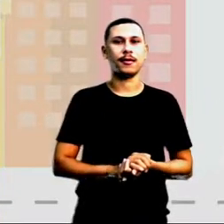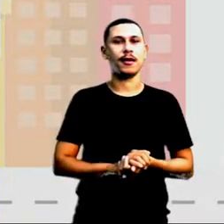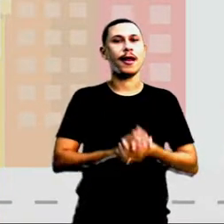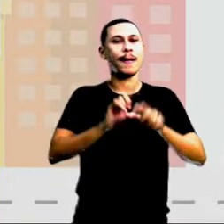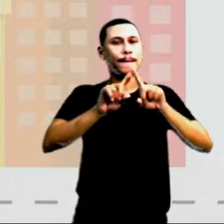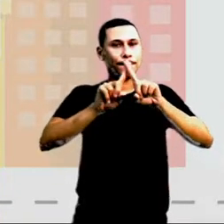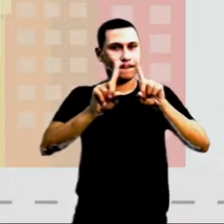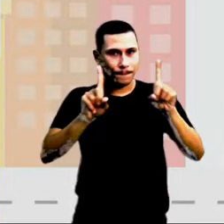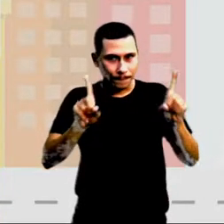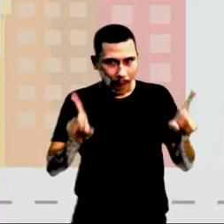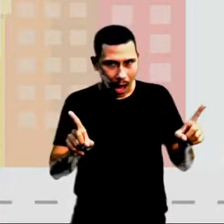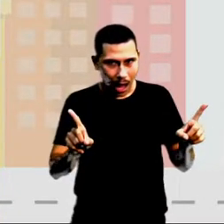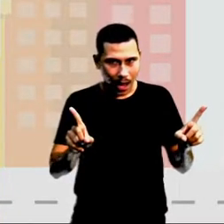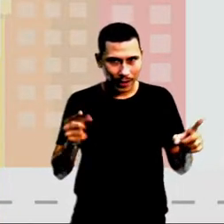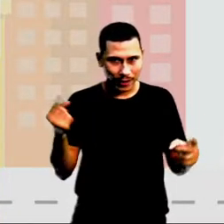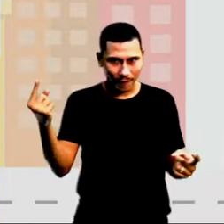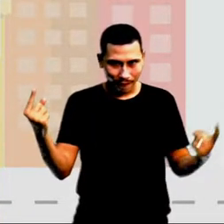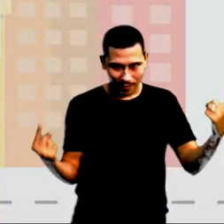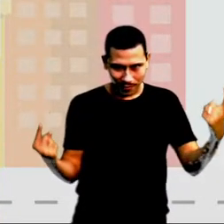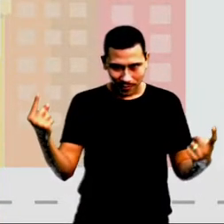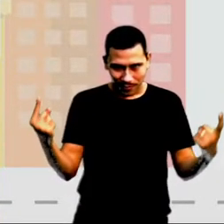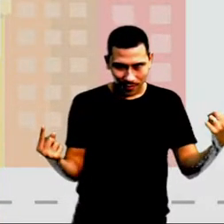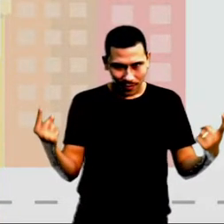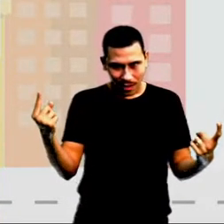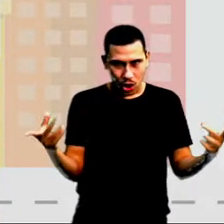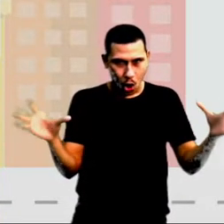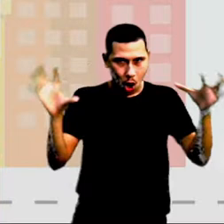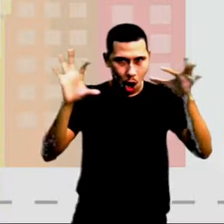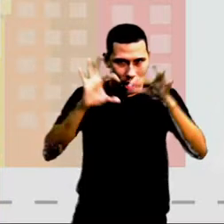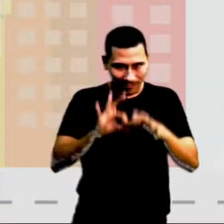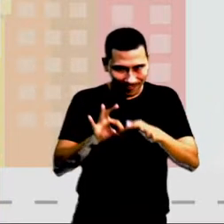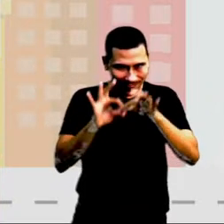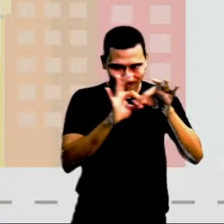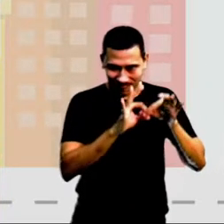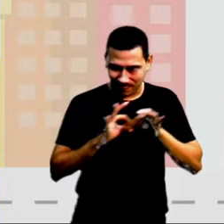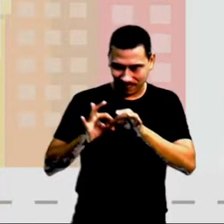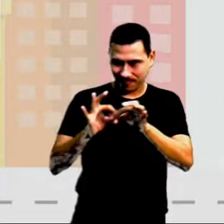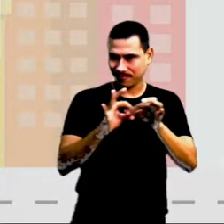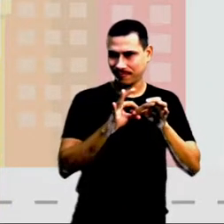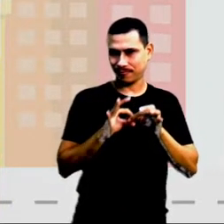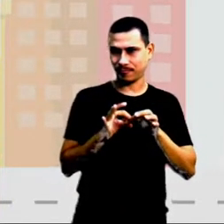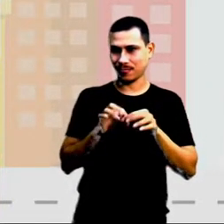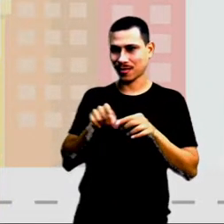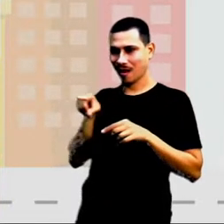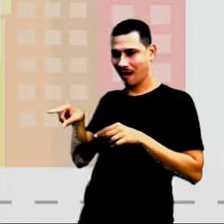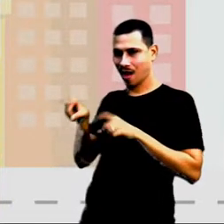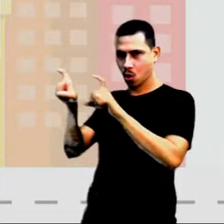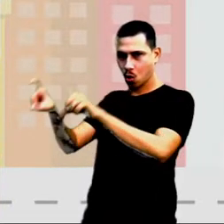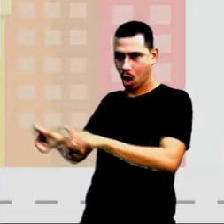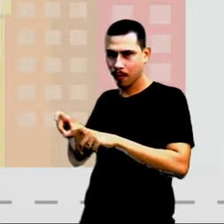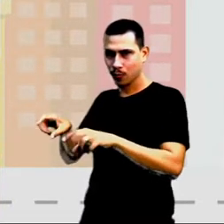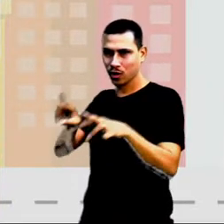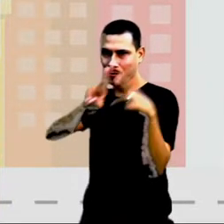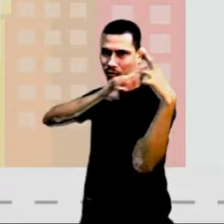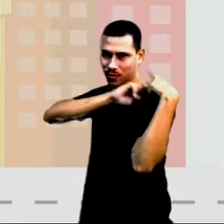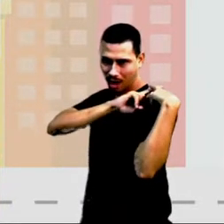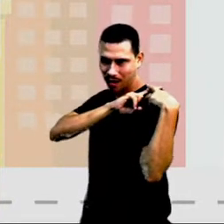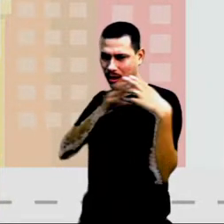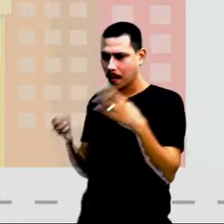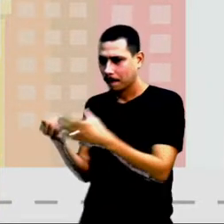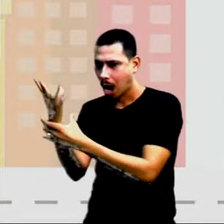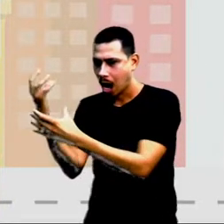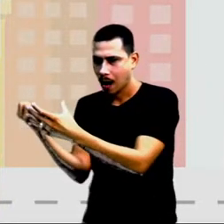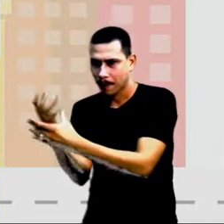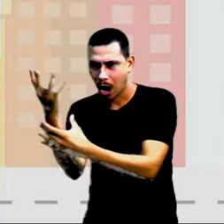porém se complementam, um complementa o outro. cabe ao campo a produção de